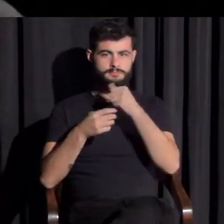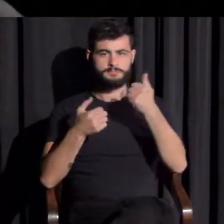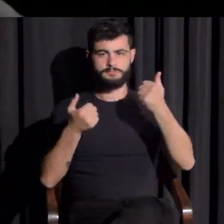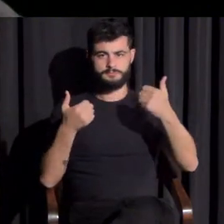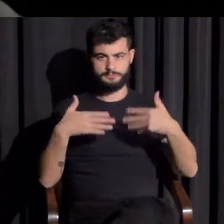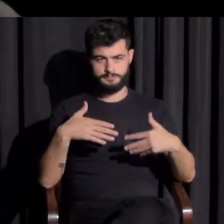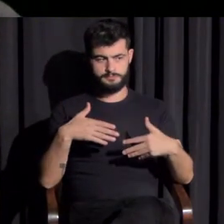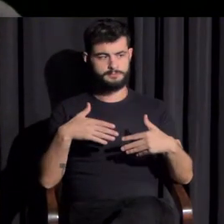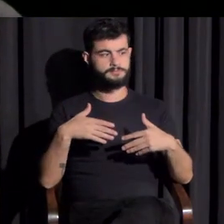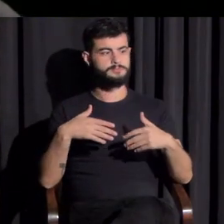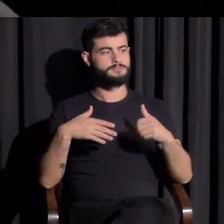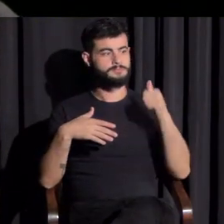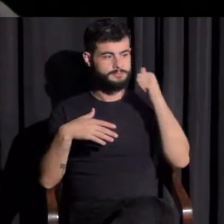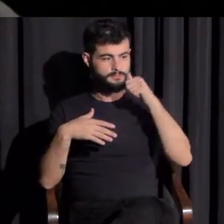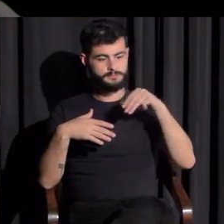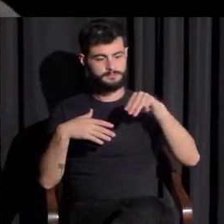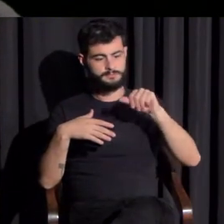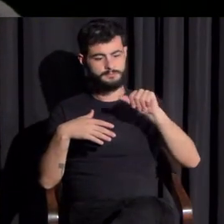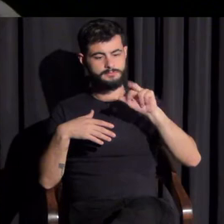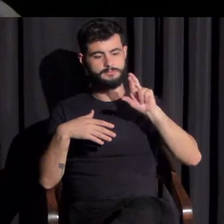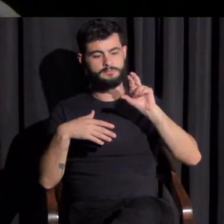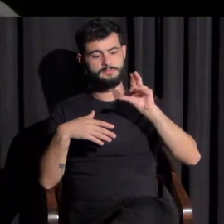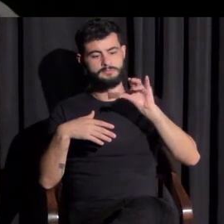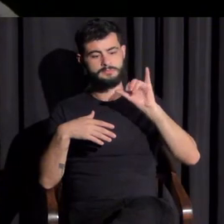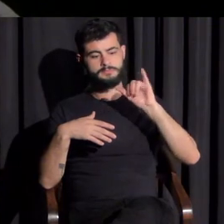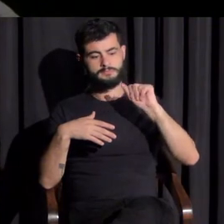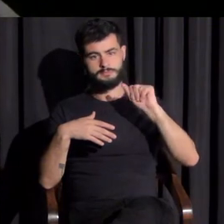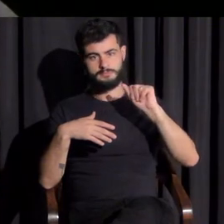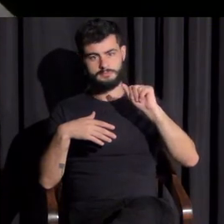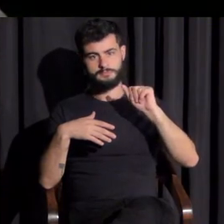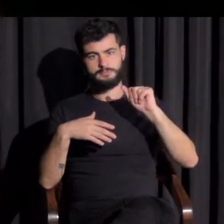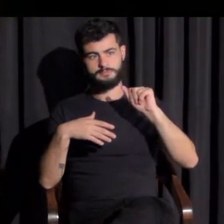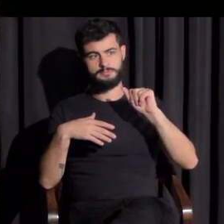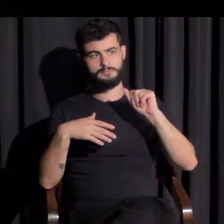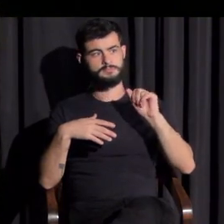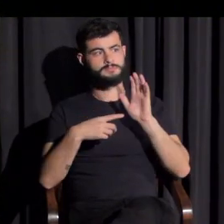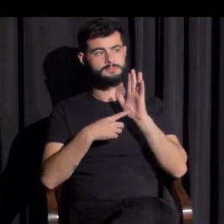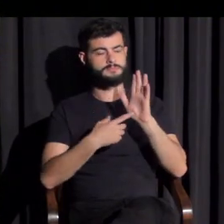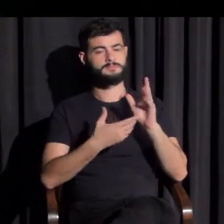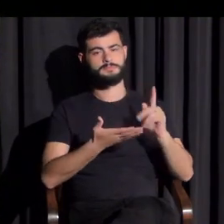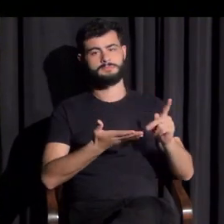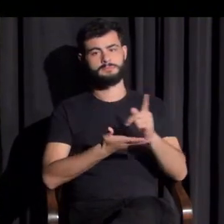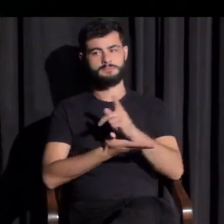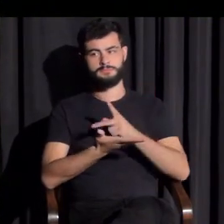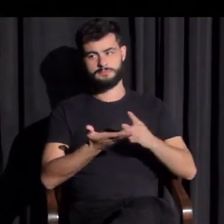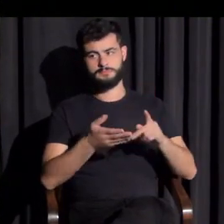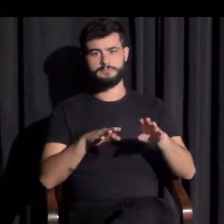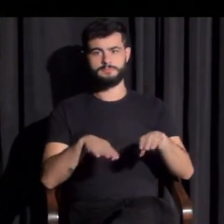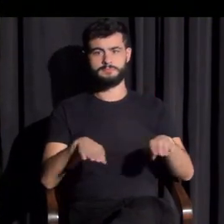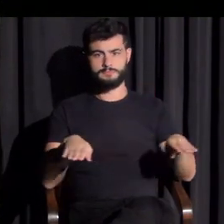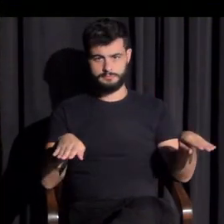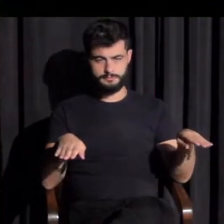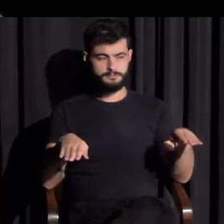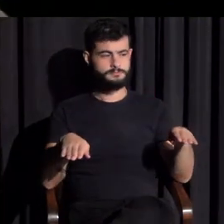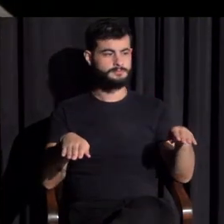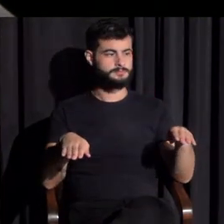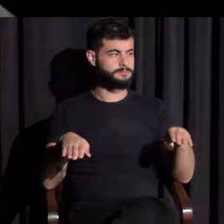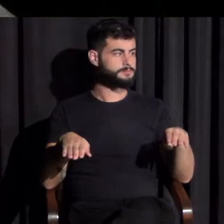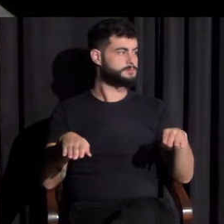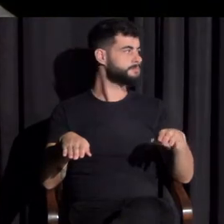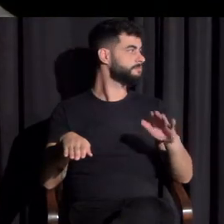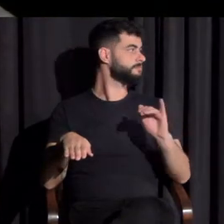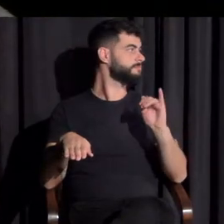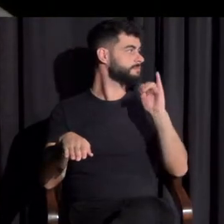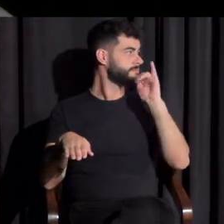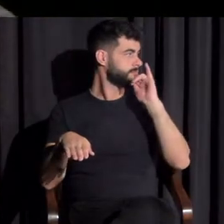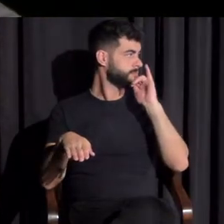A Márcia apresentou algumas fotografias, né, e desenhos das crianças, mas numa dessas